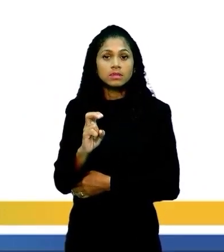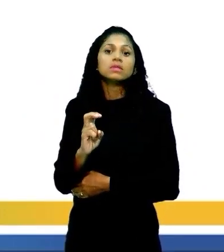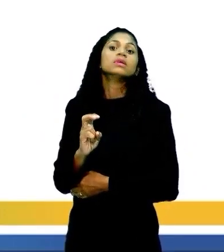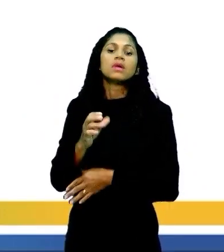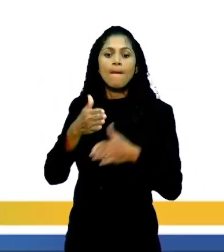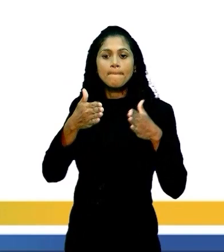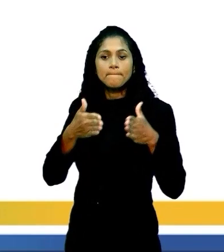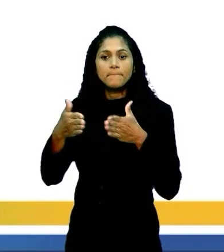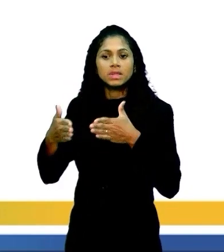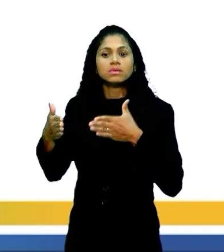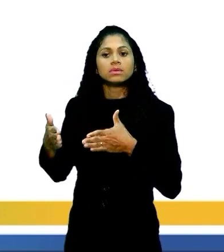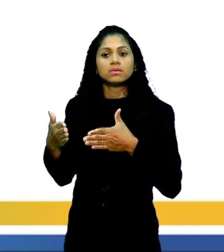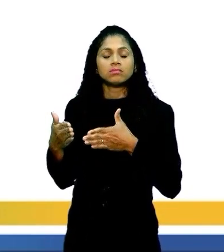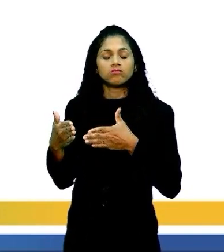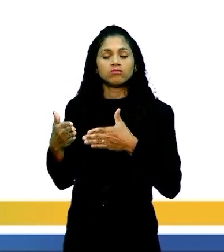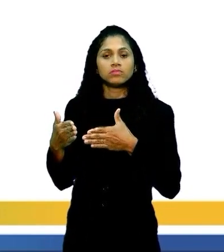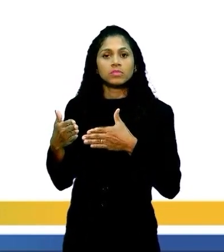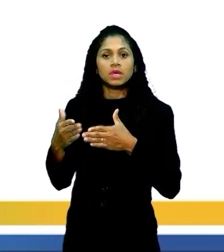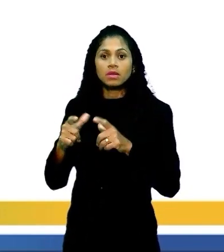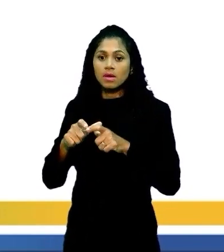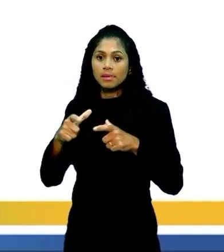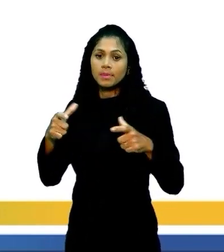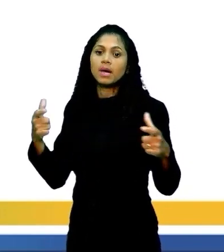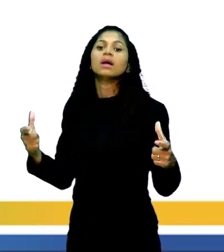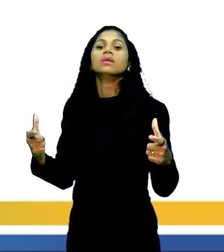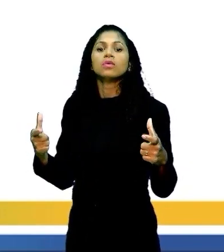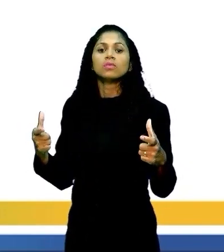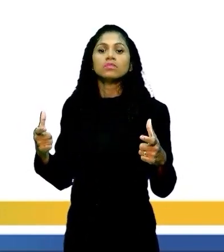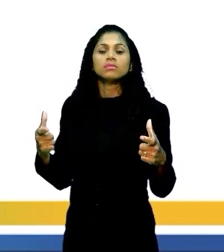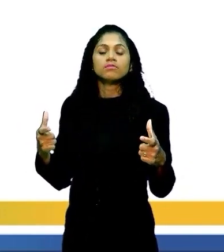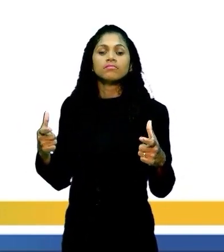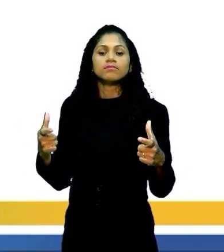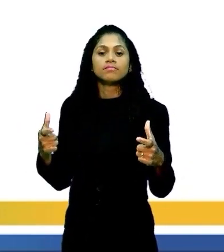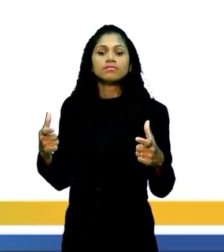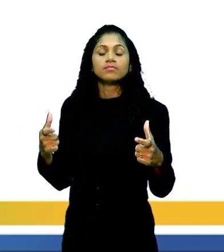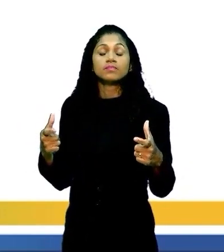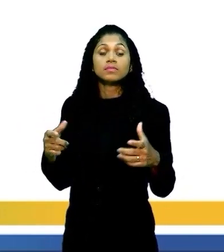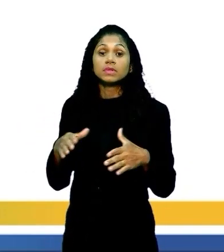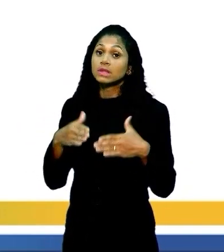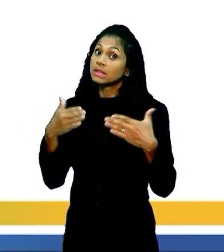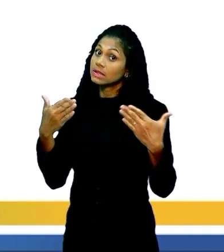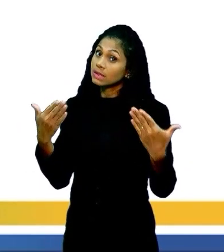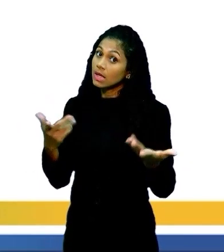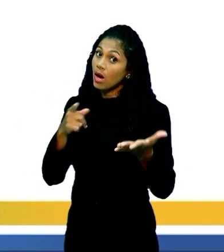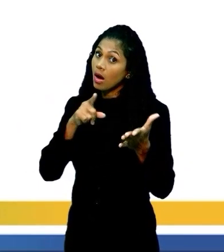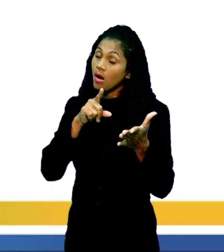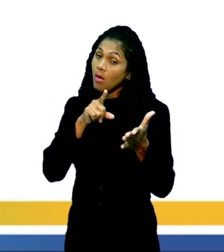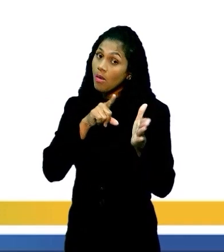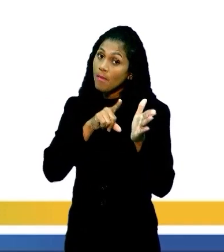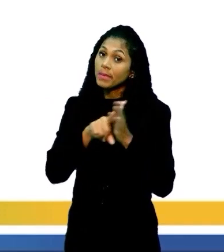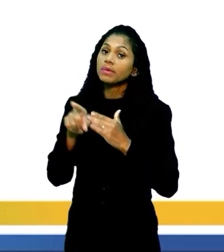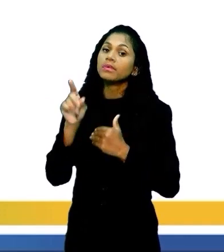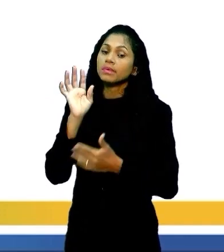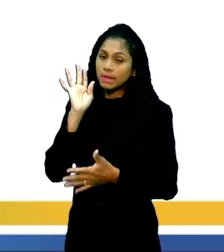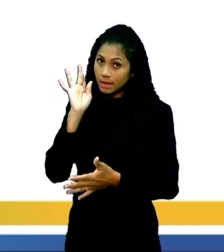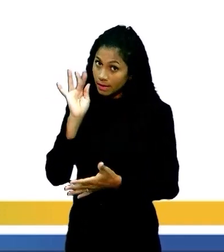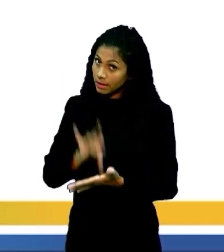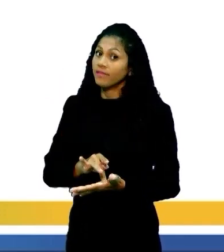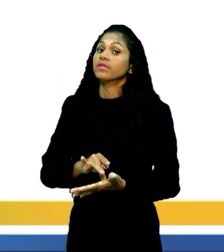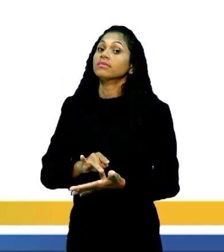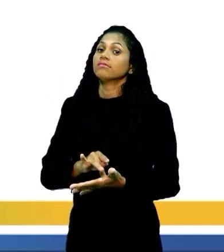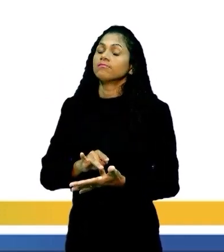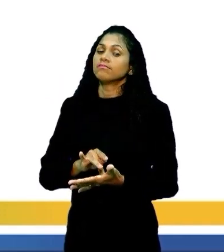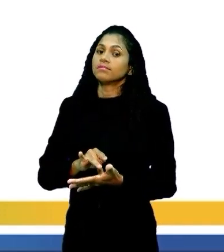maior que a razão. Então a questão aí nesse ponto é verdadeiro. Vamos dar uma olhada para tirar essa dúvida. Olha